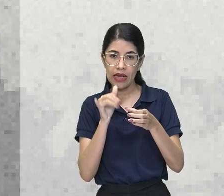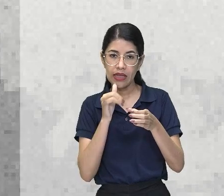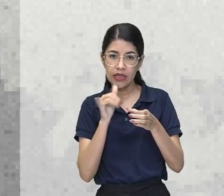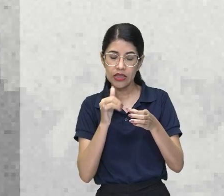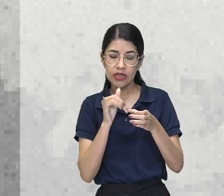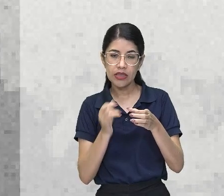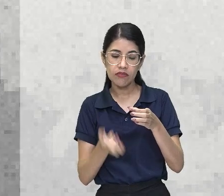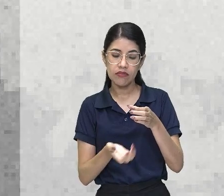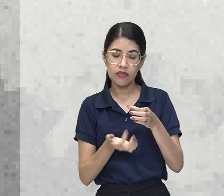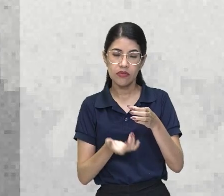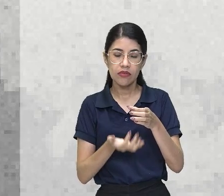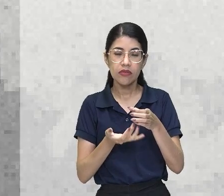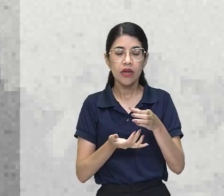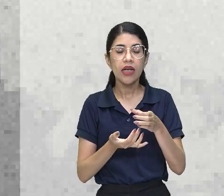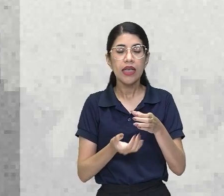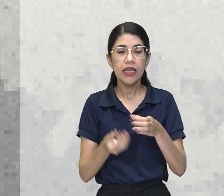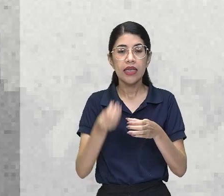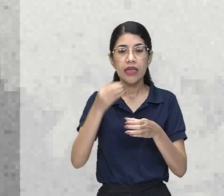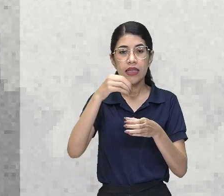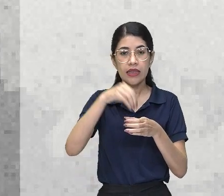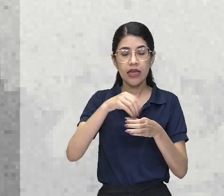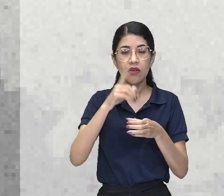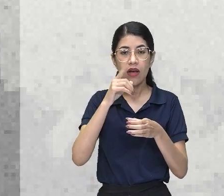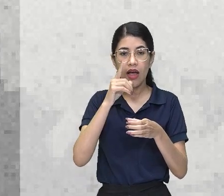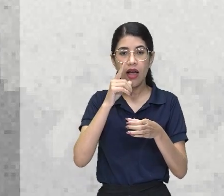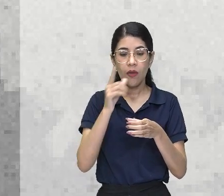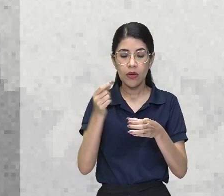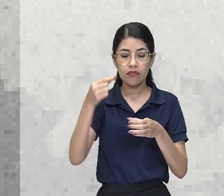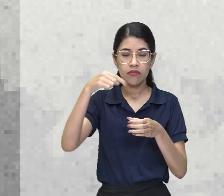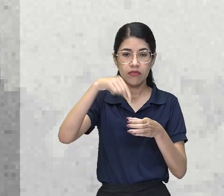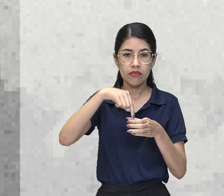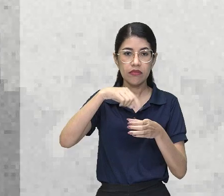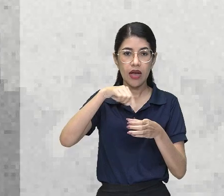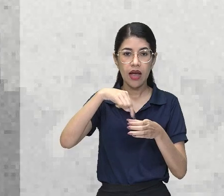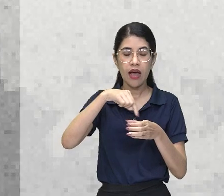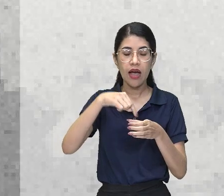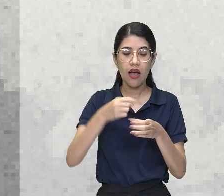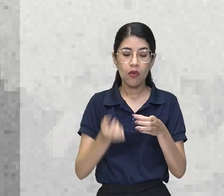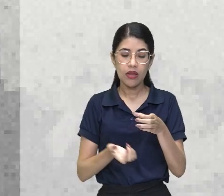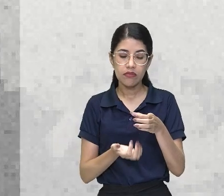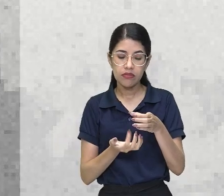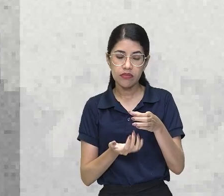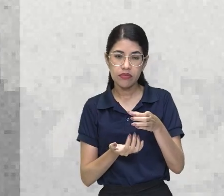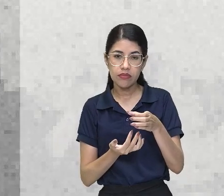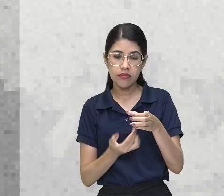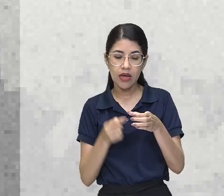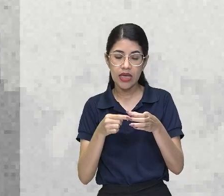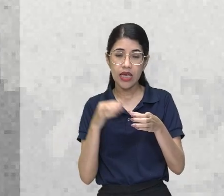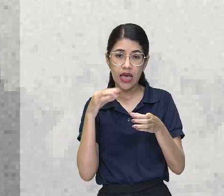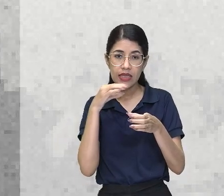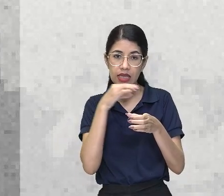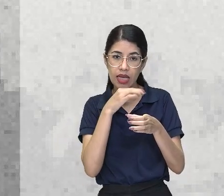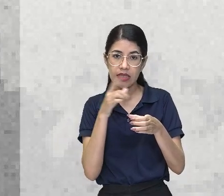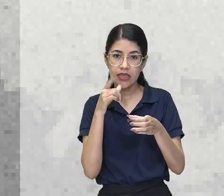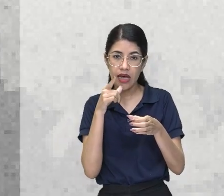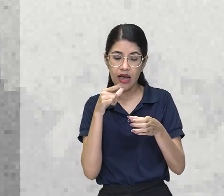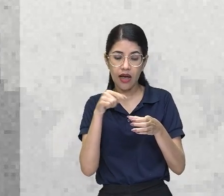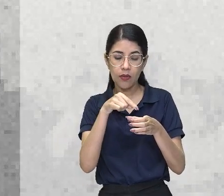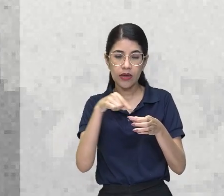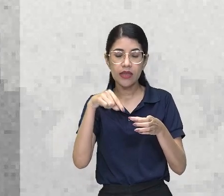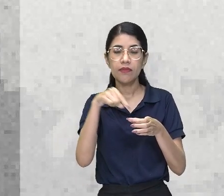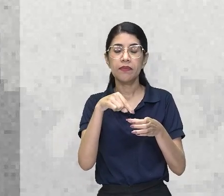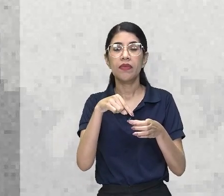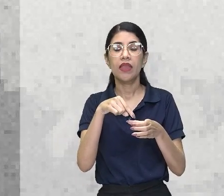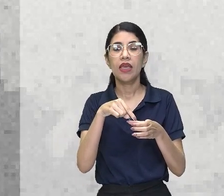e aqui dentro do cilindro nós temos água. Então, a água ela é aquecida, e quando ela é